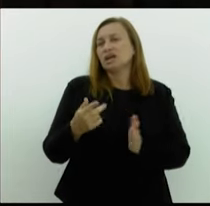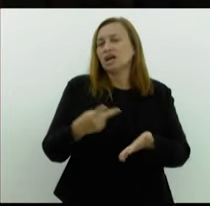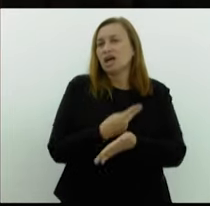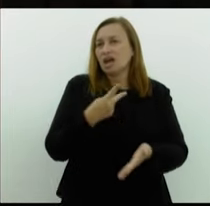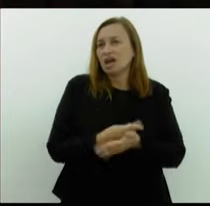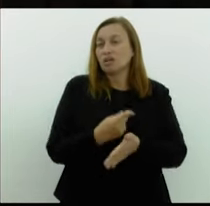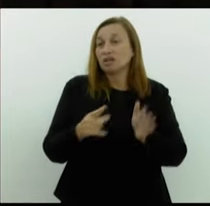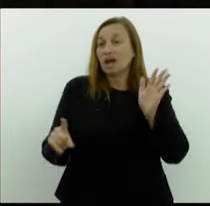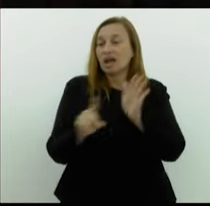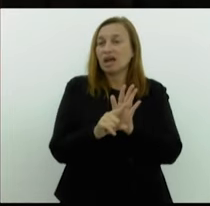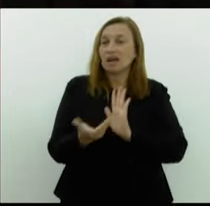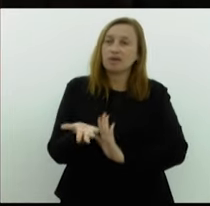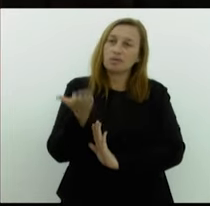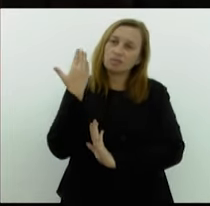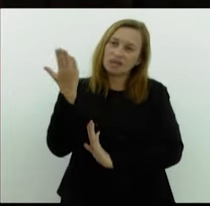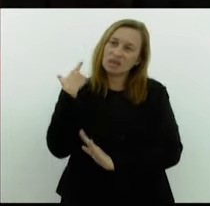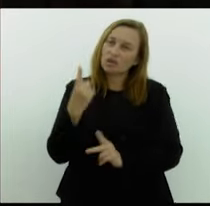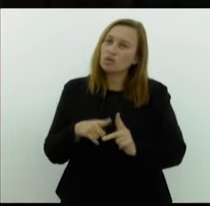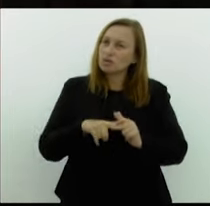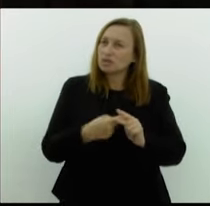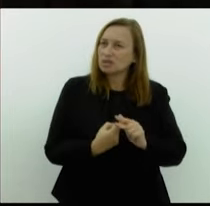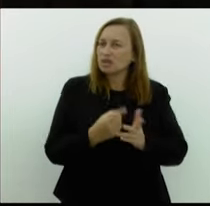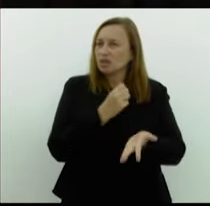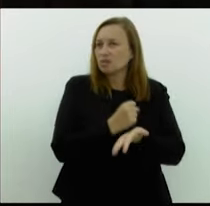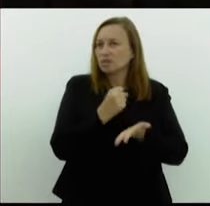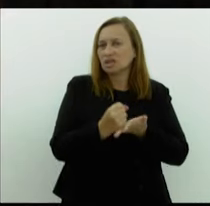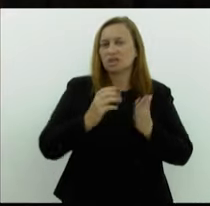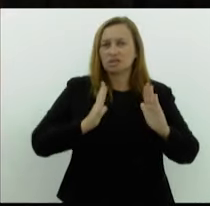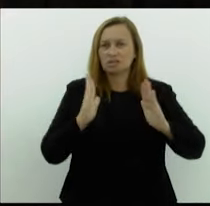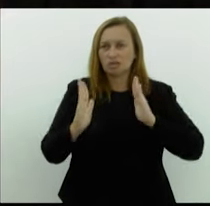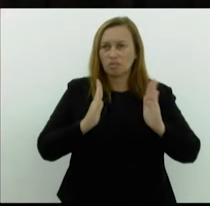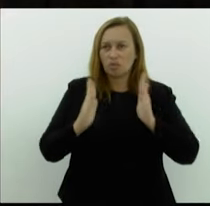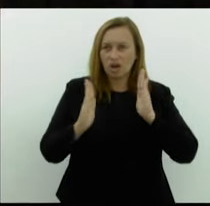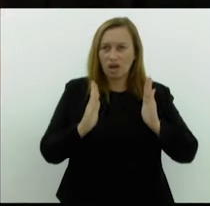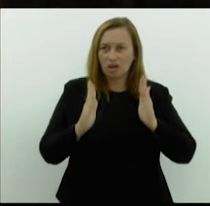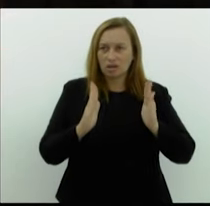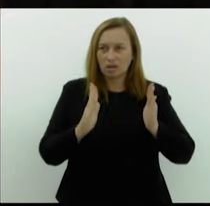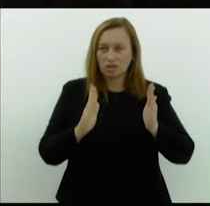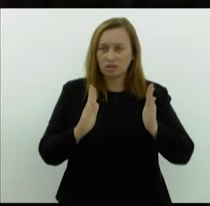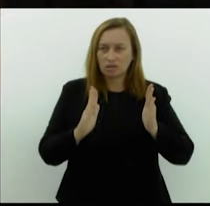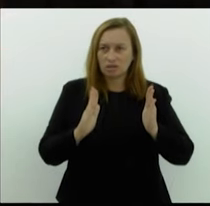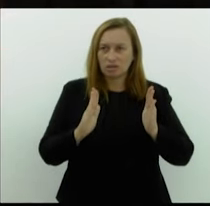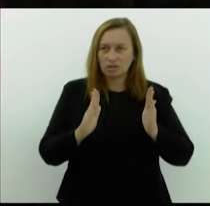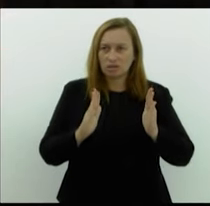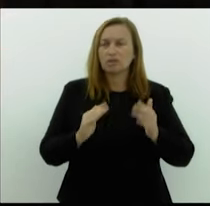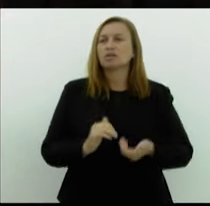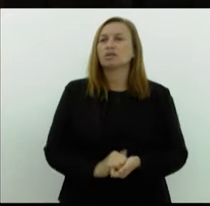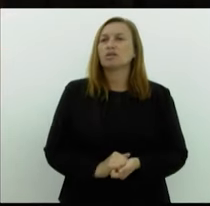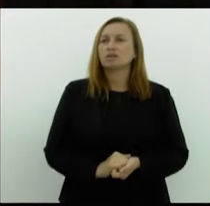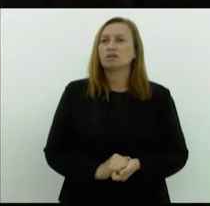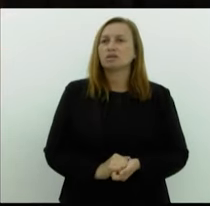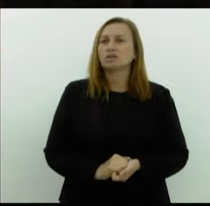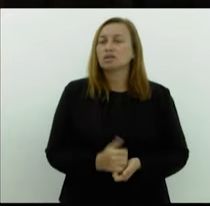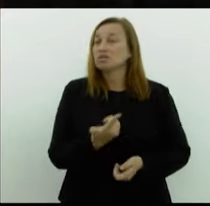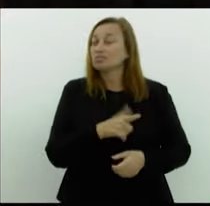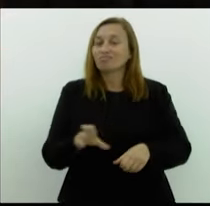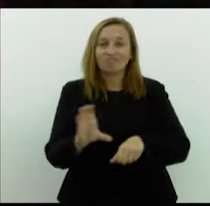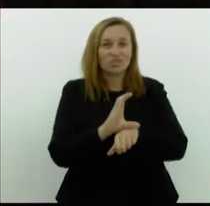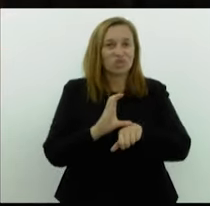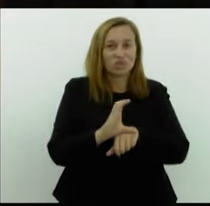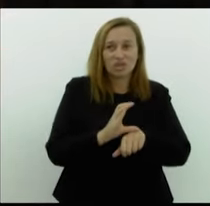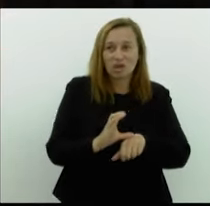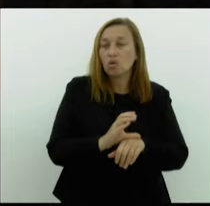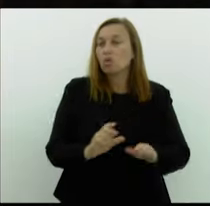anterior que regulamentava a contratação temporária e que foram considerados inconstitucionais.